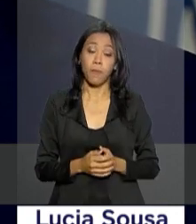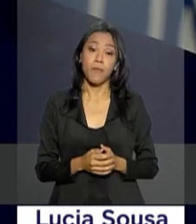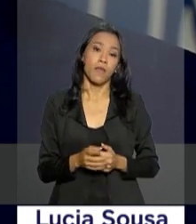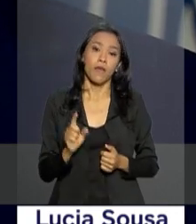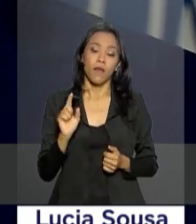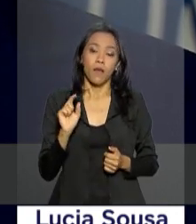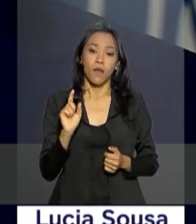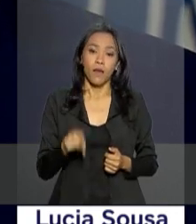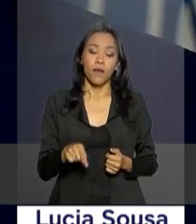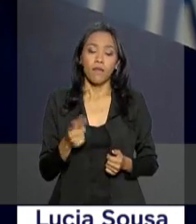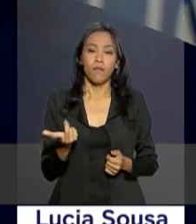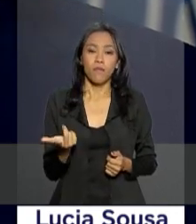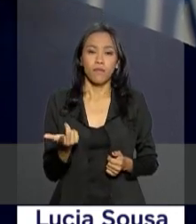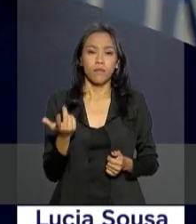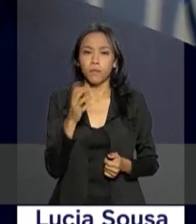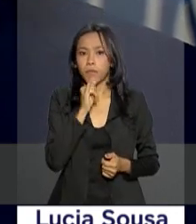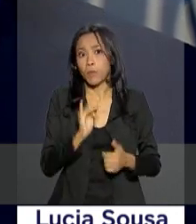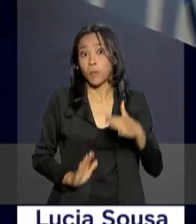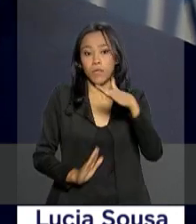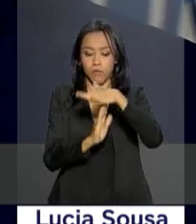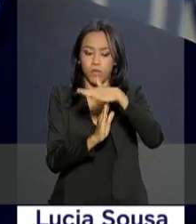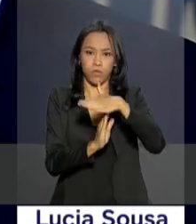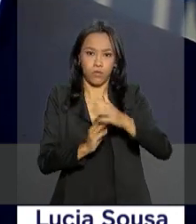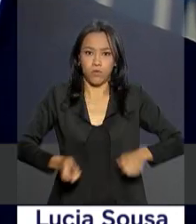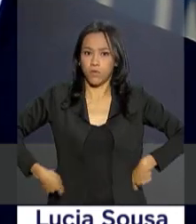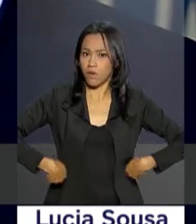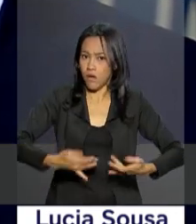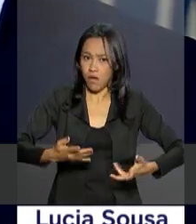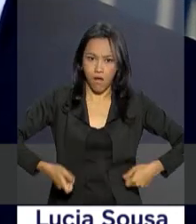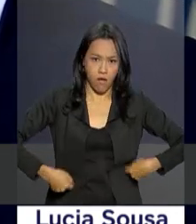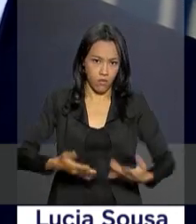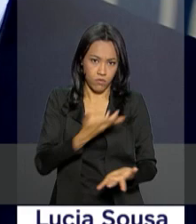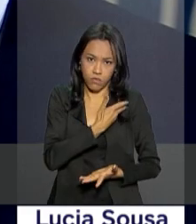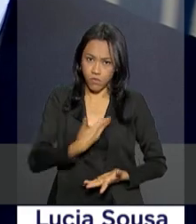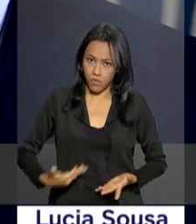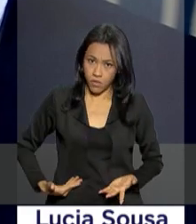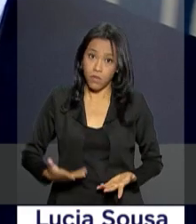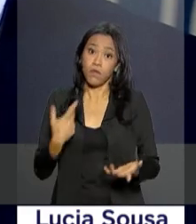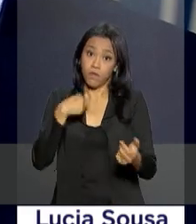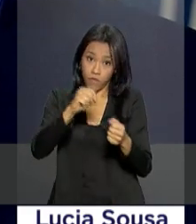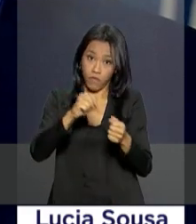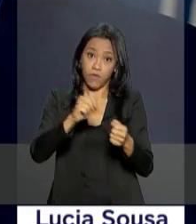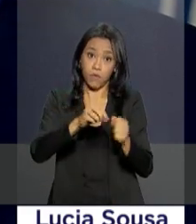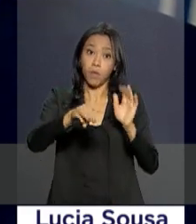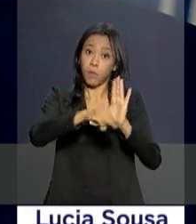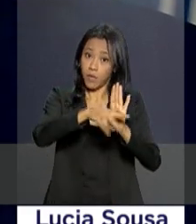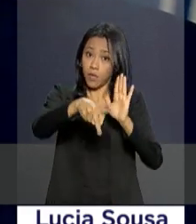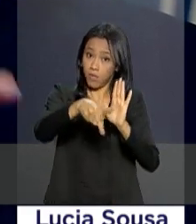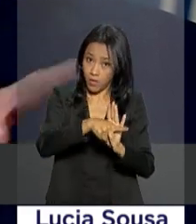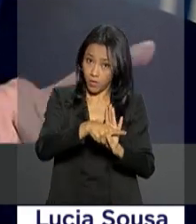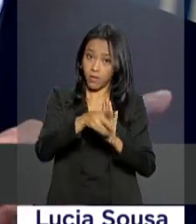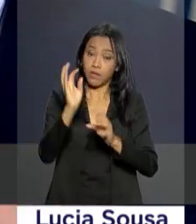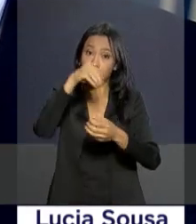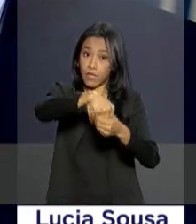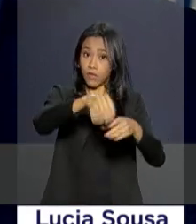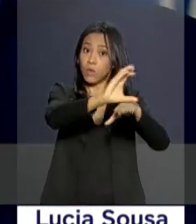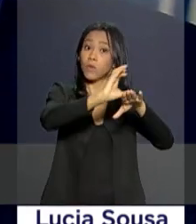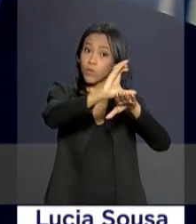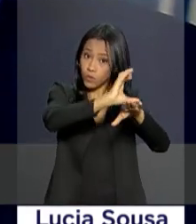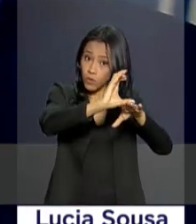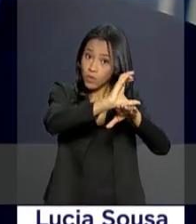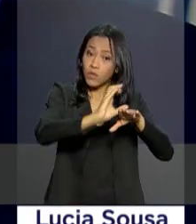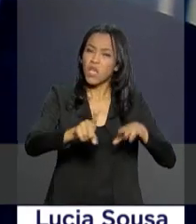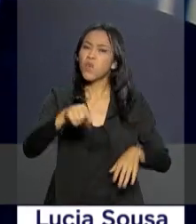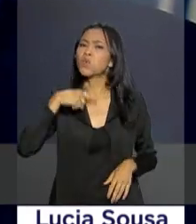da rodada o teto de gastos públicos isto foi feito por meio de uma emenda constitucional eu duvido que